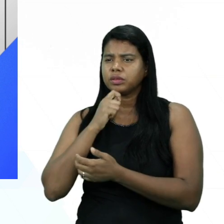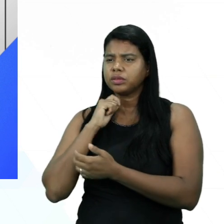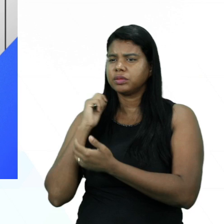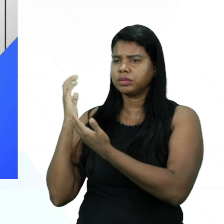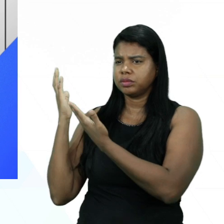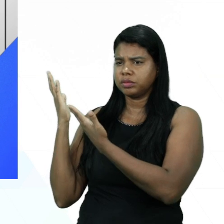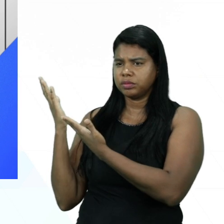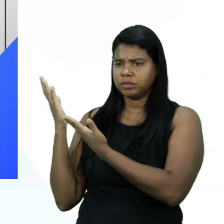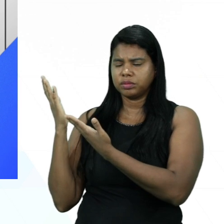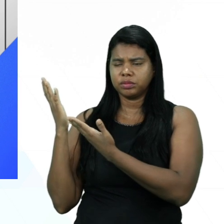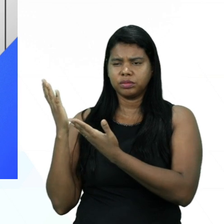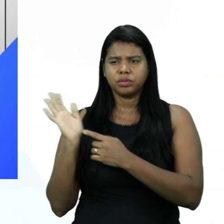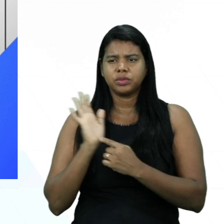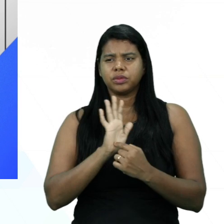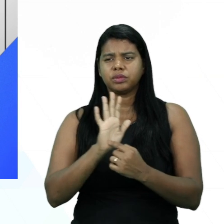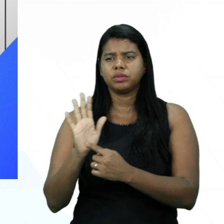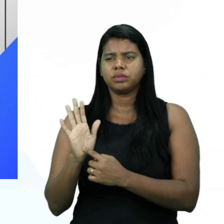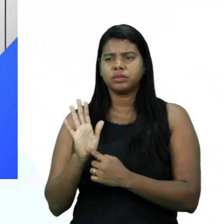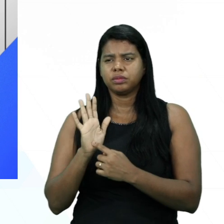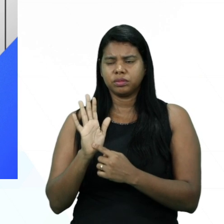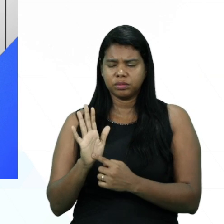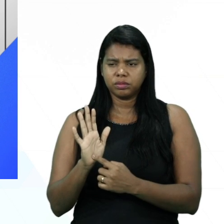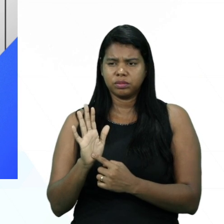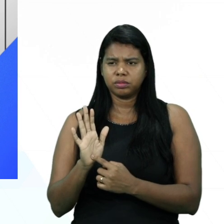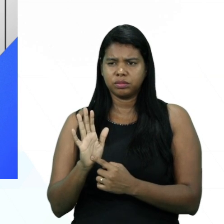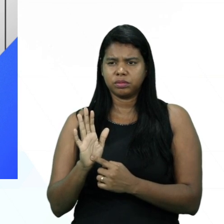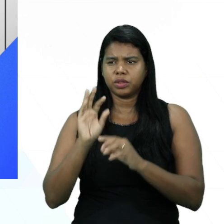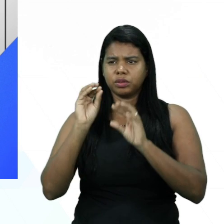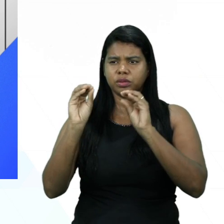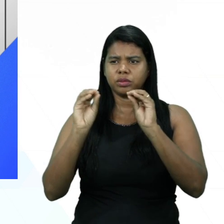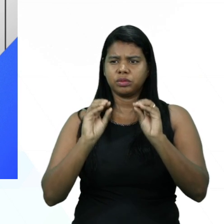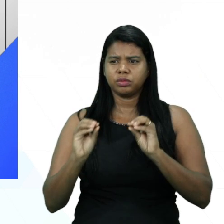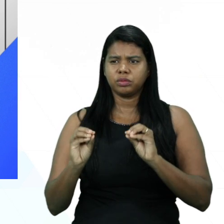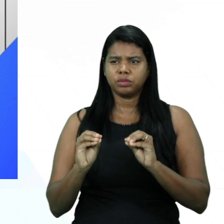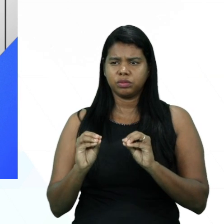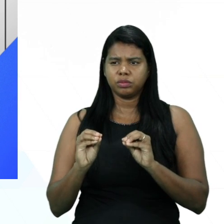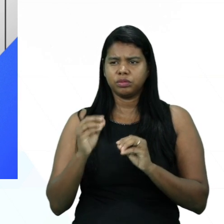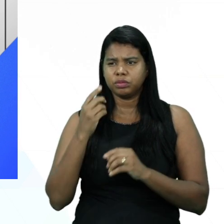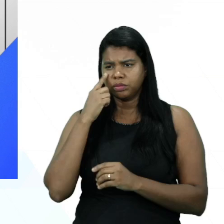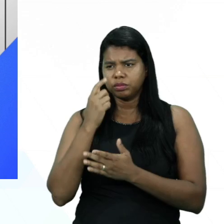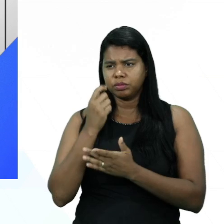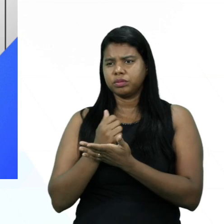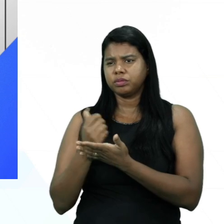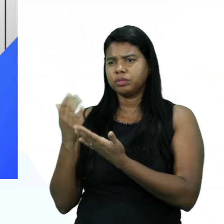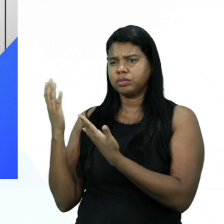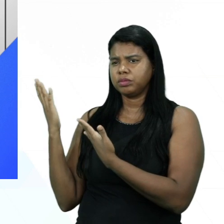importantes estariam posicionadas onde estão esses pontos aí que a gente está mostrando nessa figura.